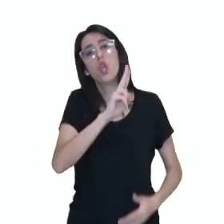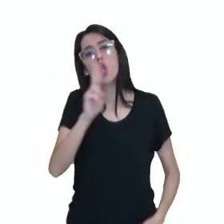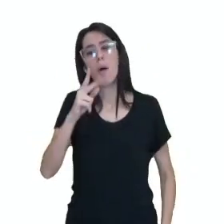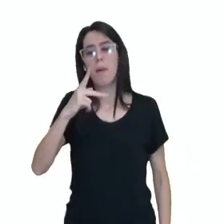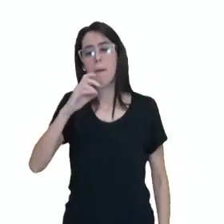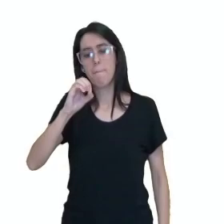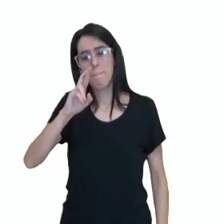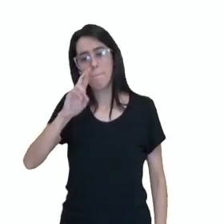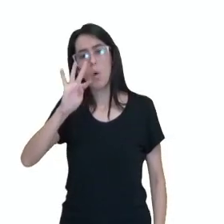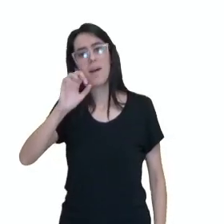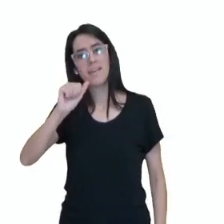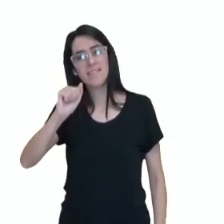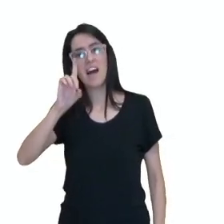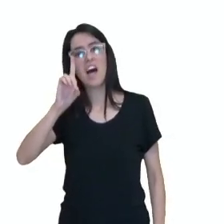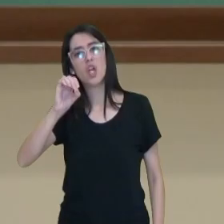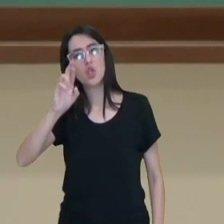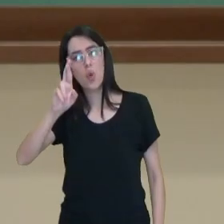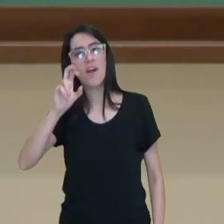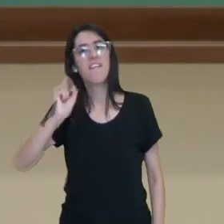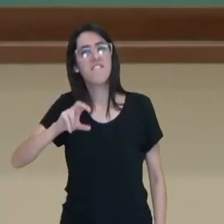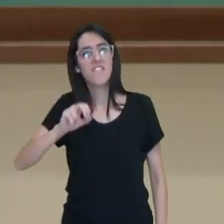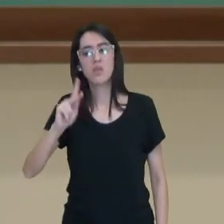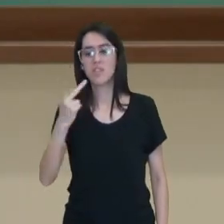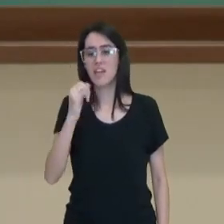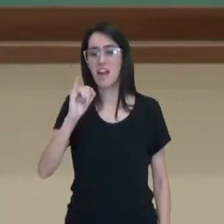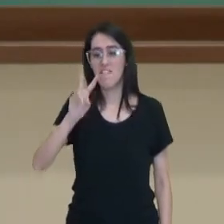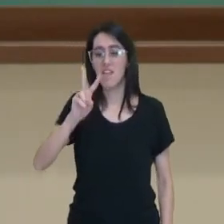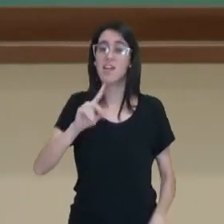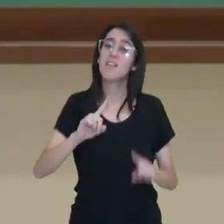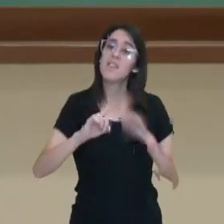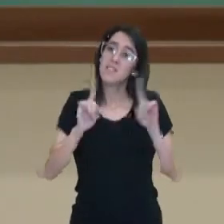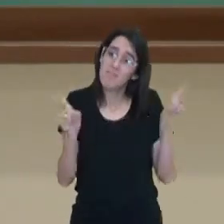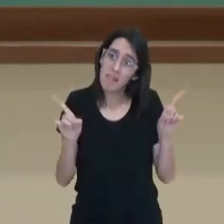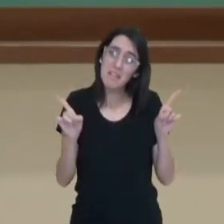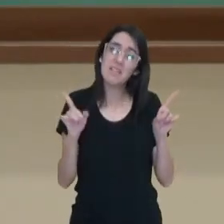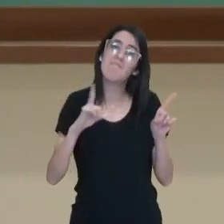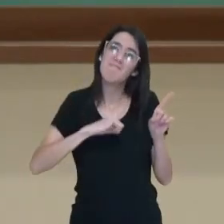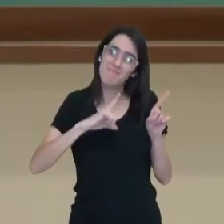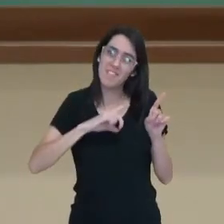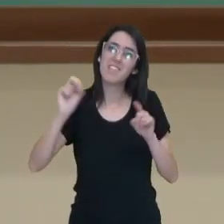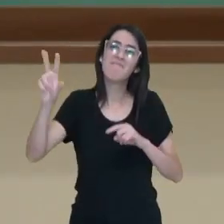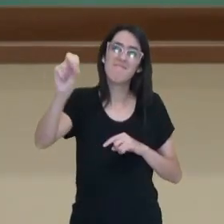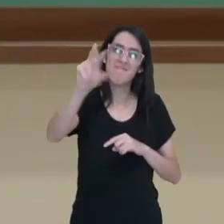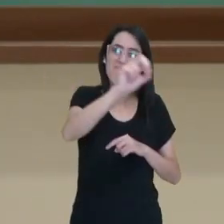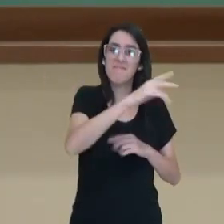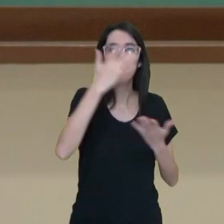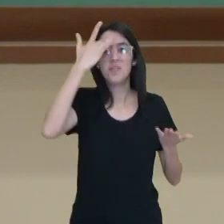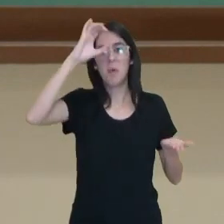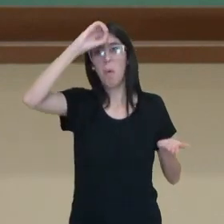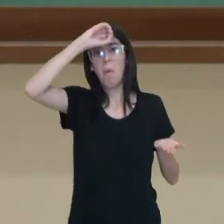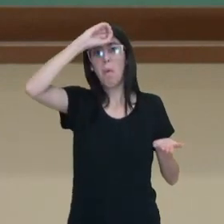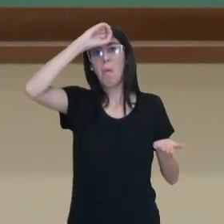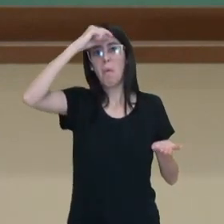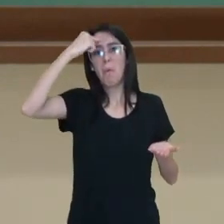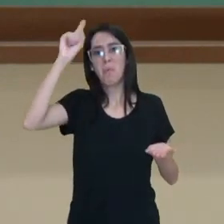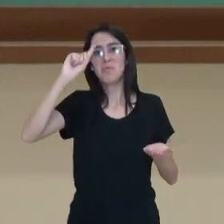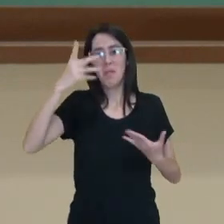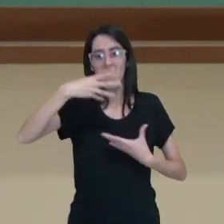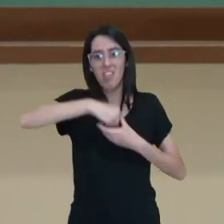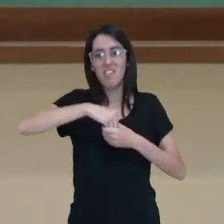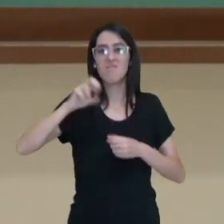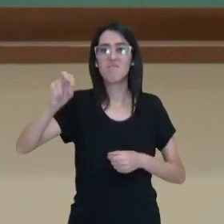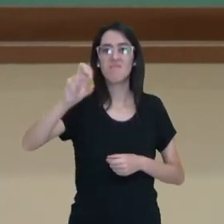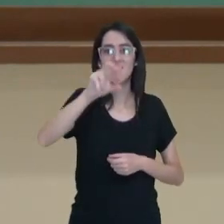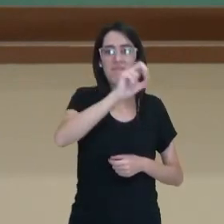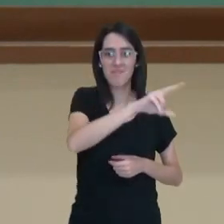vírus HIV, só que ela está transmitindo o vírus mesmo sem saber, certo? Ela só vai parar